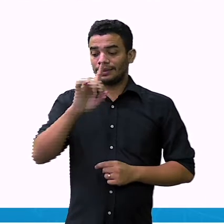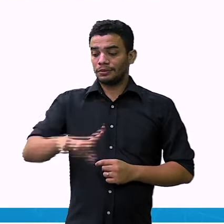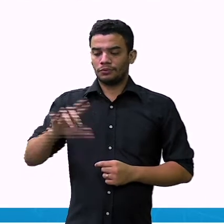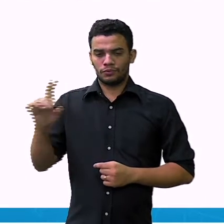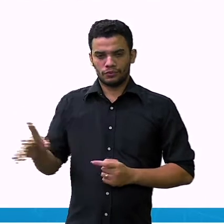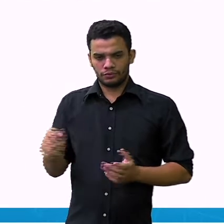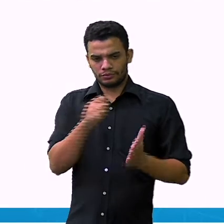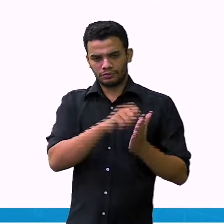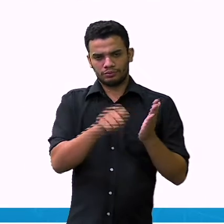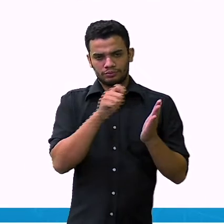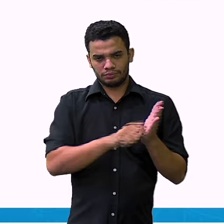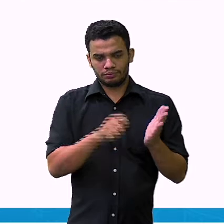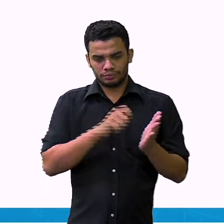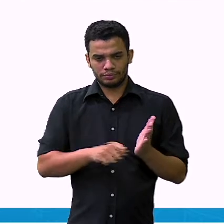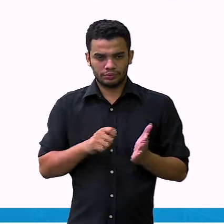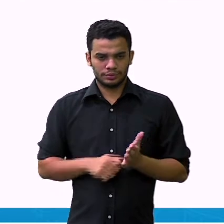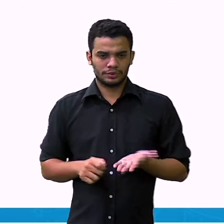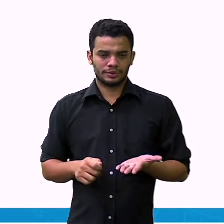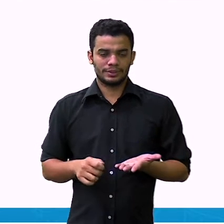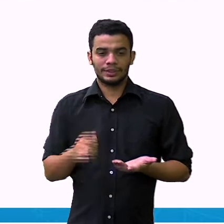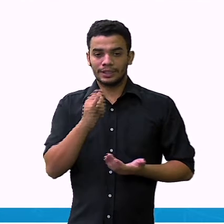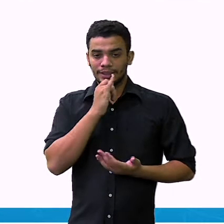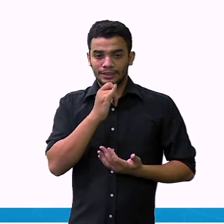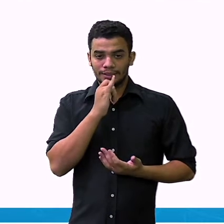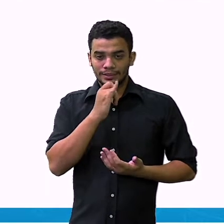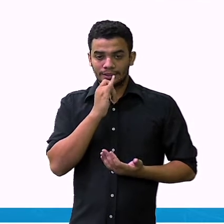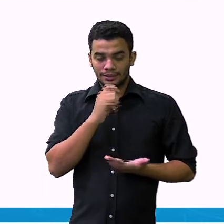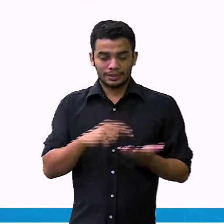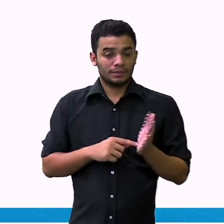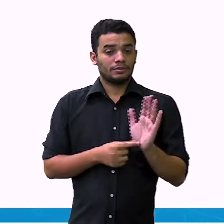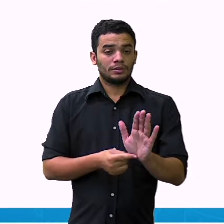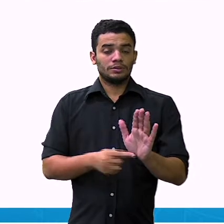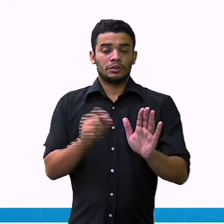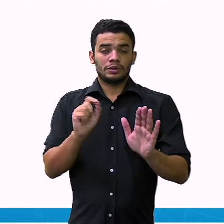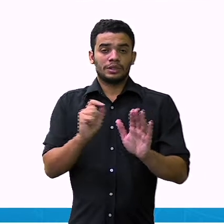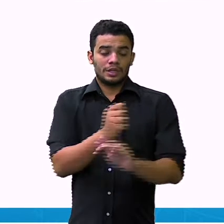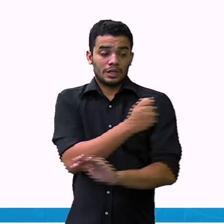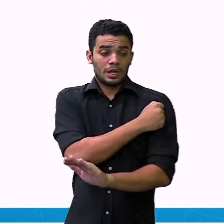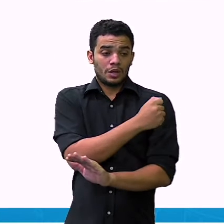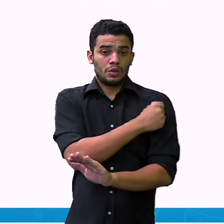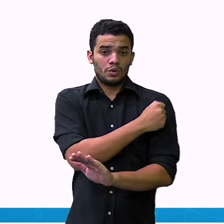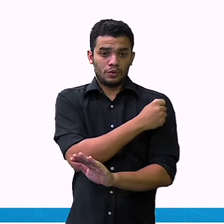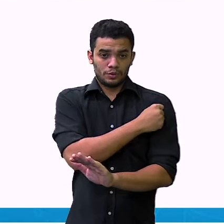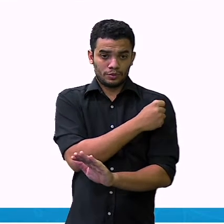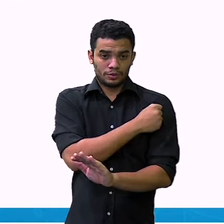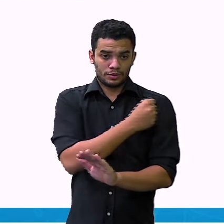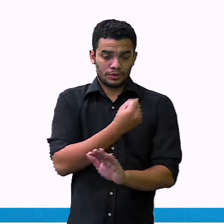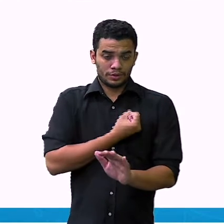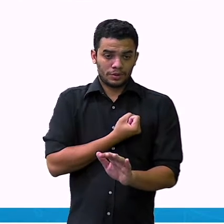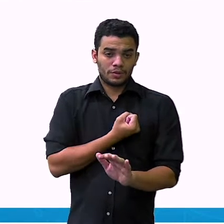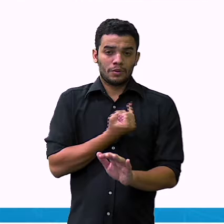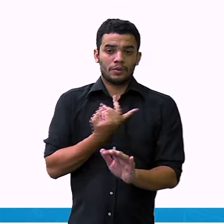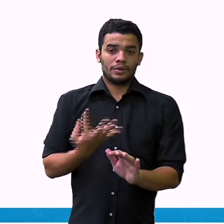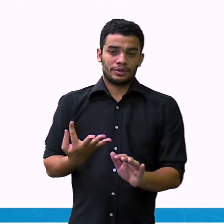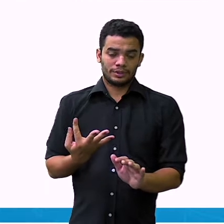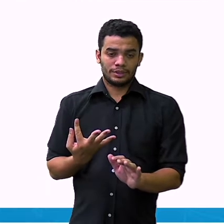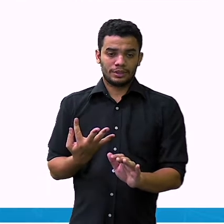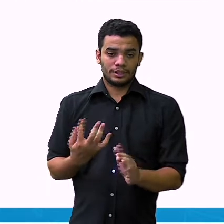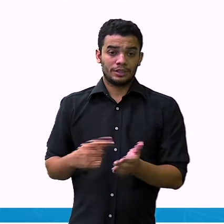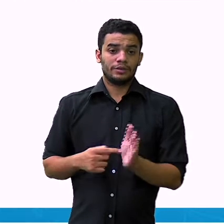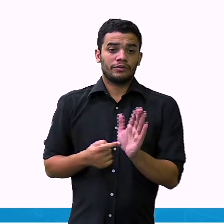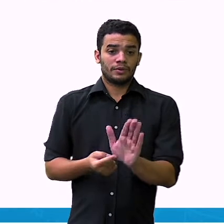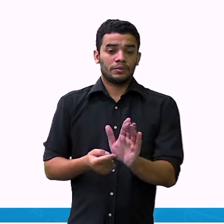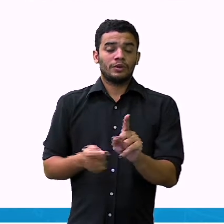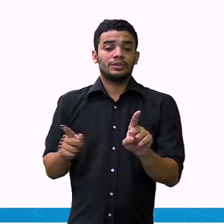Ou seja, a quantidade de aluno, ela vai sugerir também a quantidade de materiais que foram recolhidos,